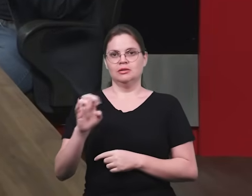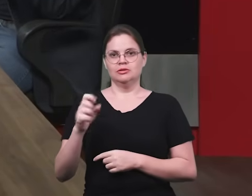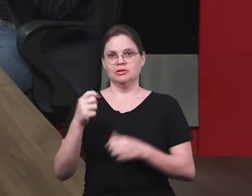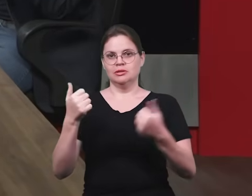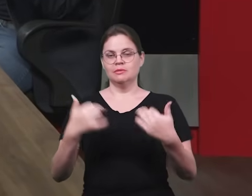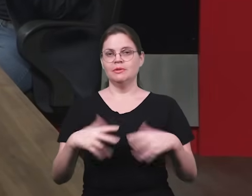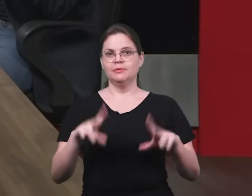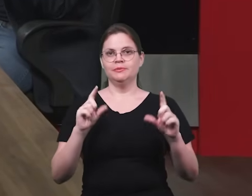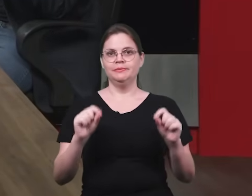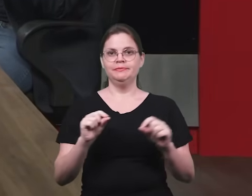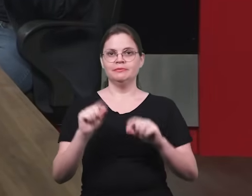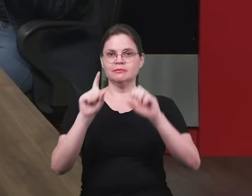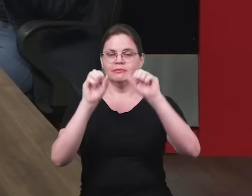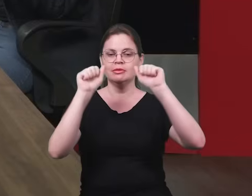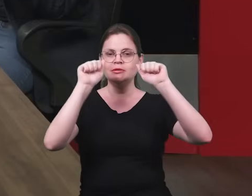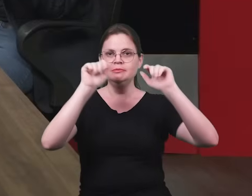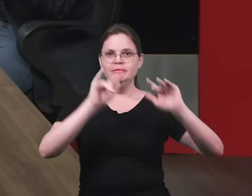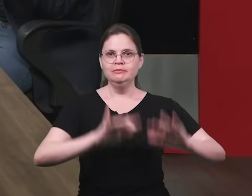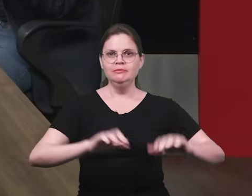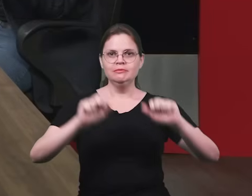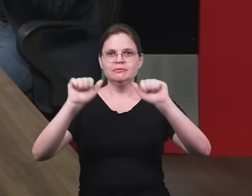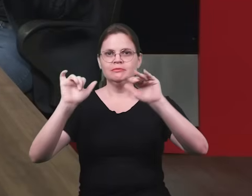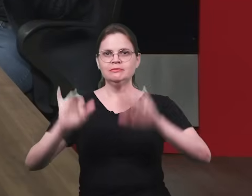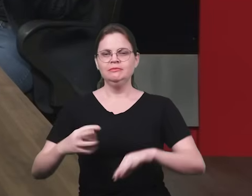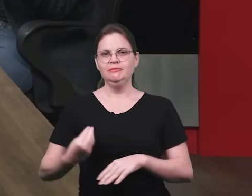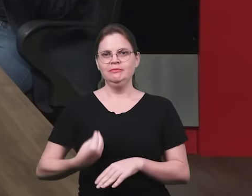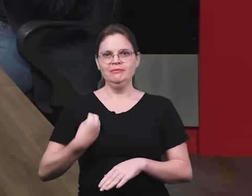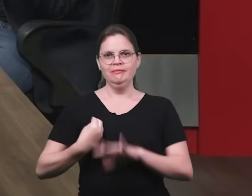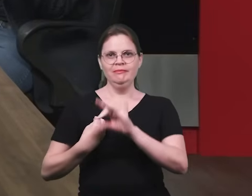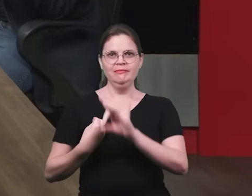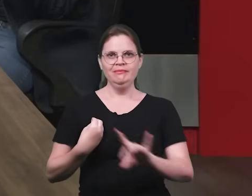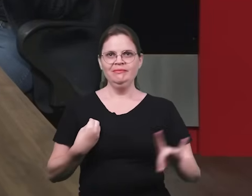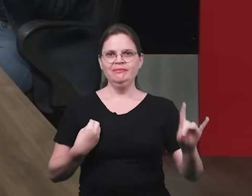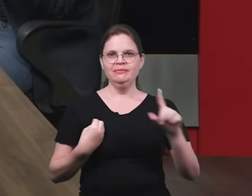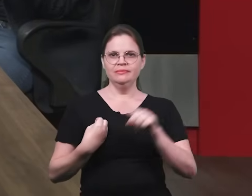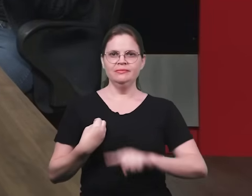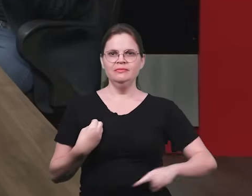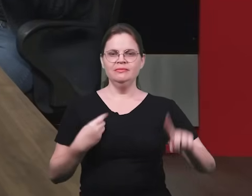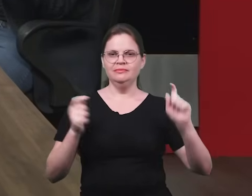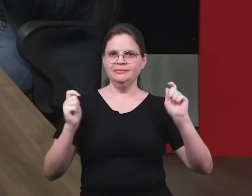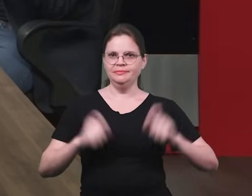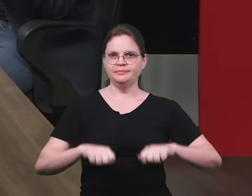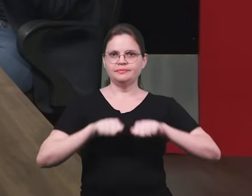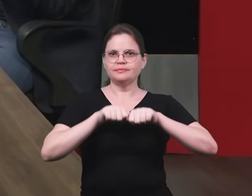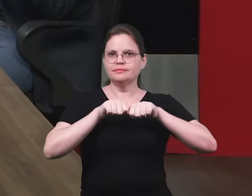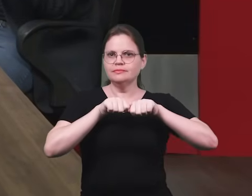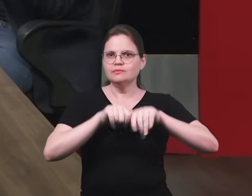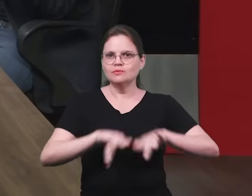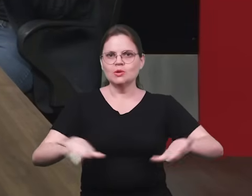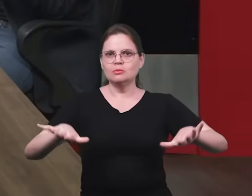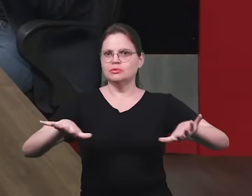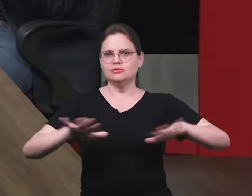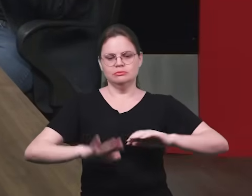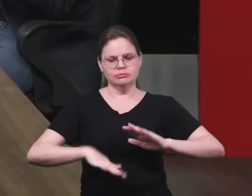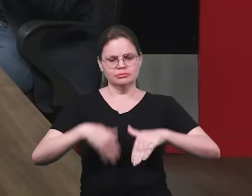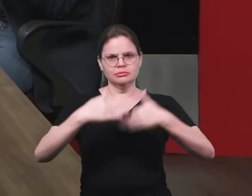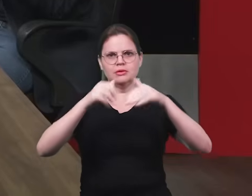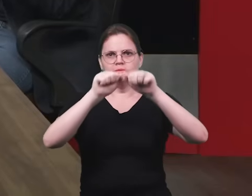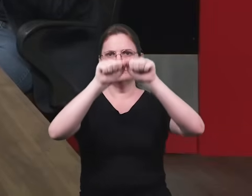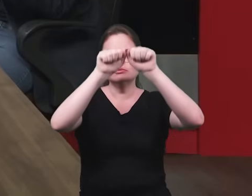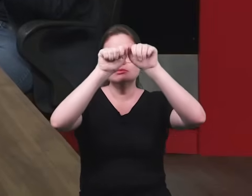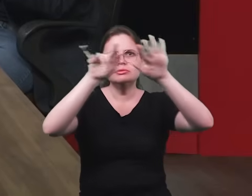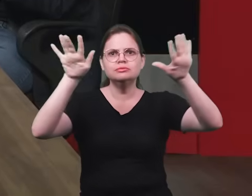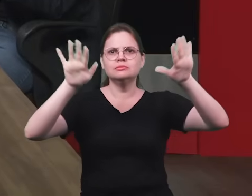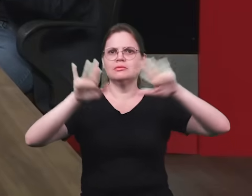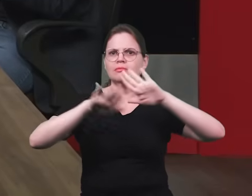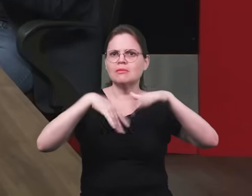ele abençoou aquelas formas de vida de tal maneira que elas tivessem condições de frutificarem e se multiplicarem. Sim. Então